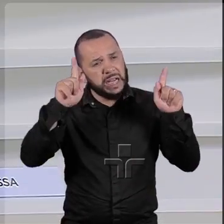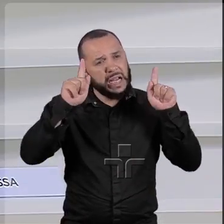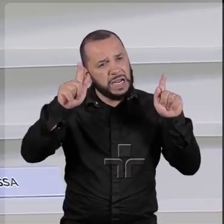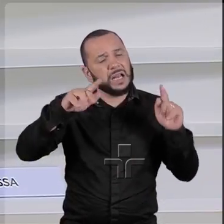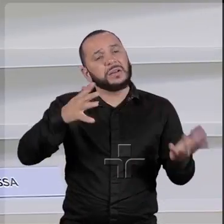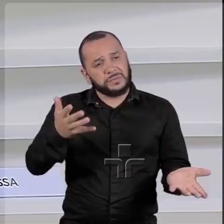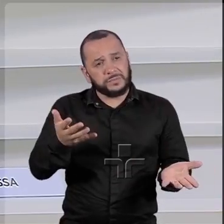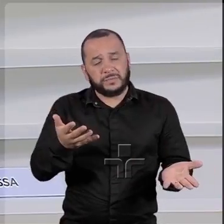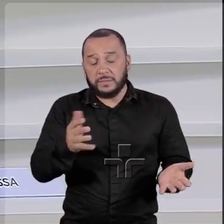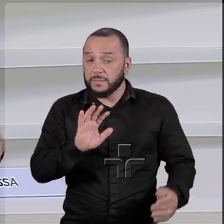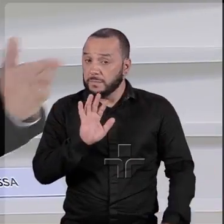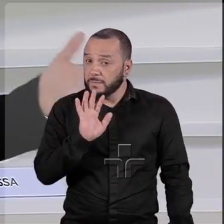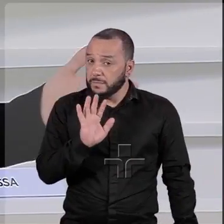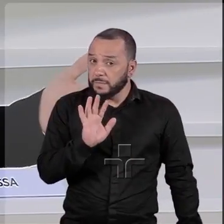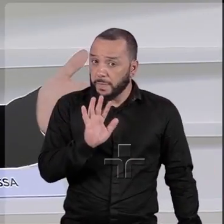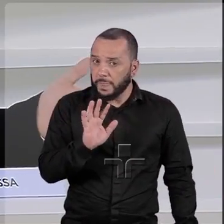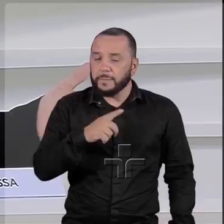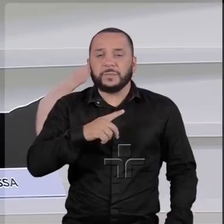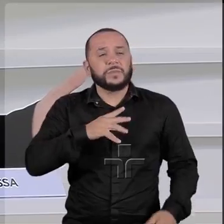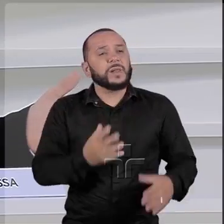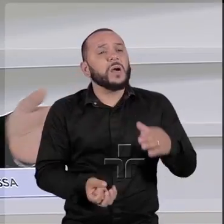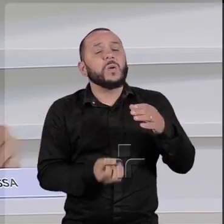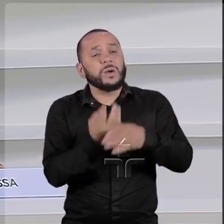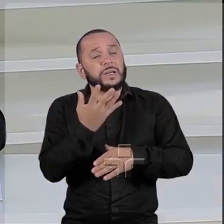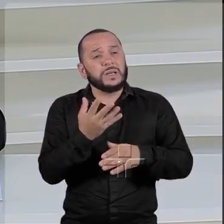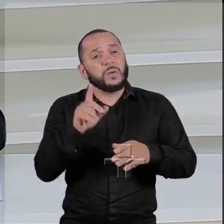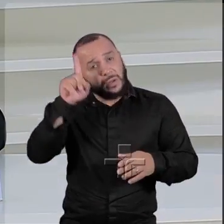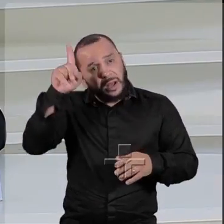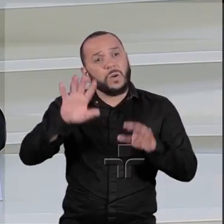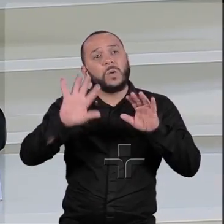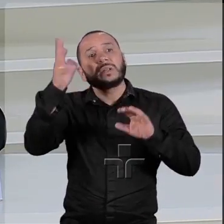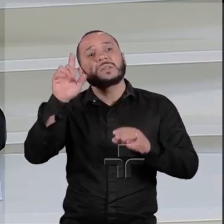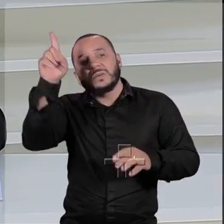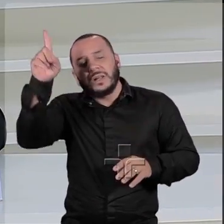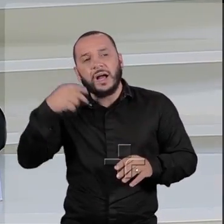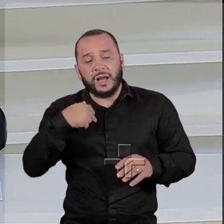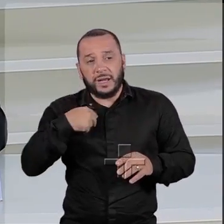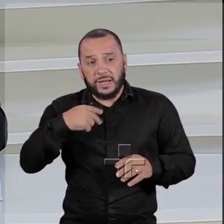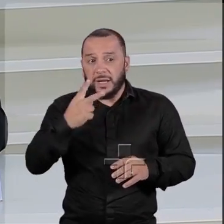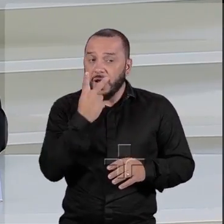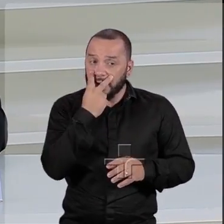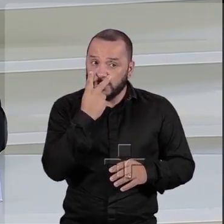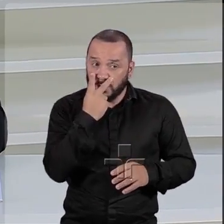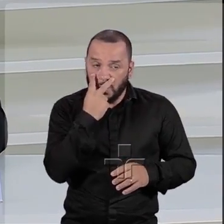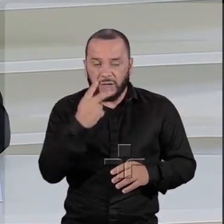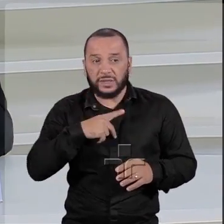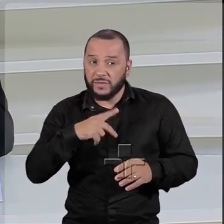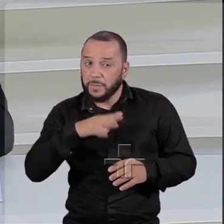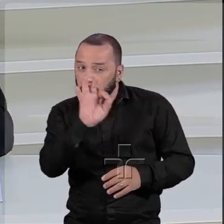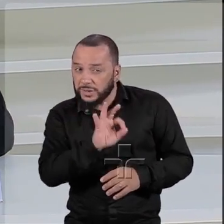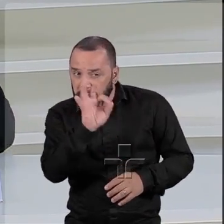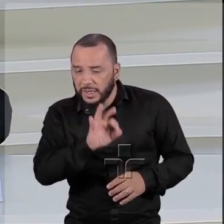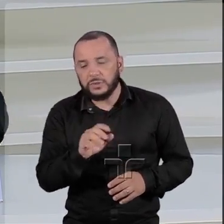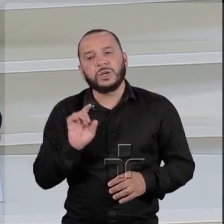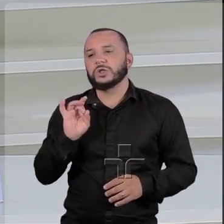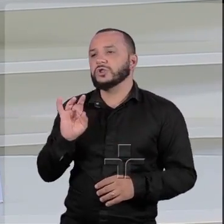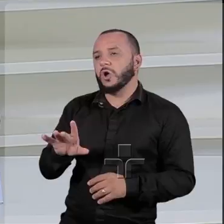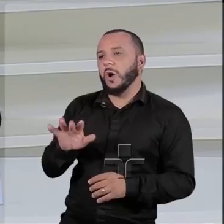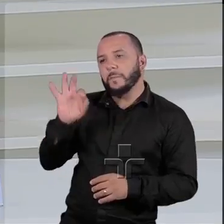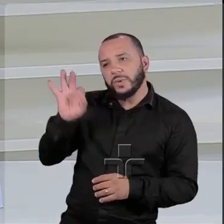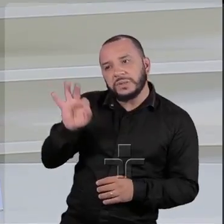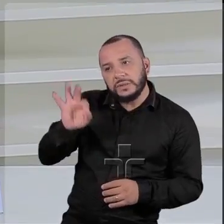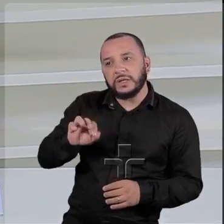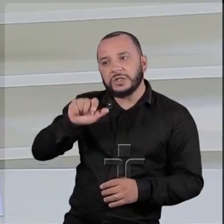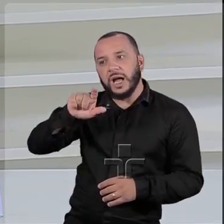só. Foi o que gerou no Espírito Santo, por exemplo. Não. A alíquota. Mas lá só o aumento de alíquota. Aqui